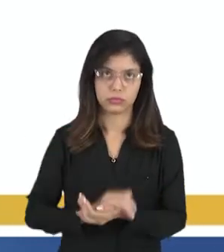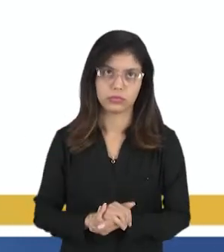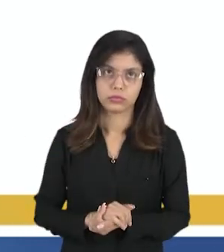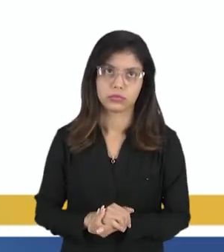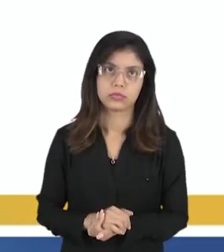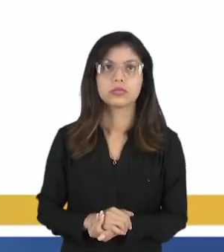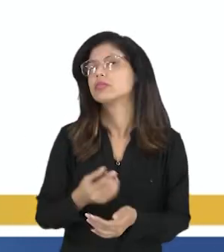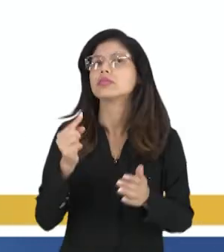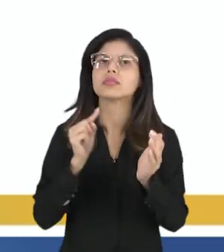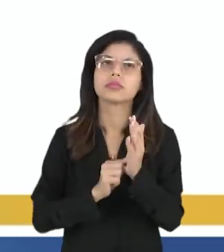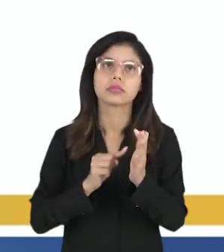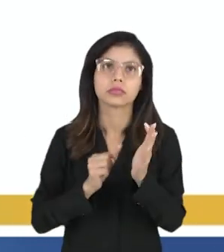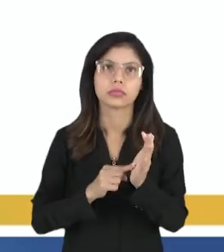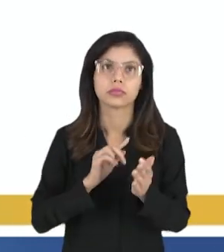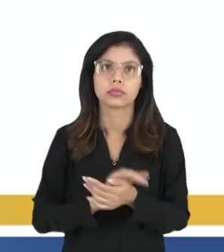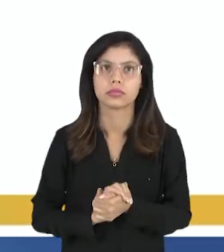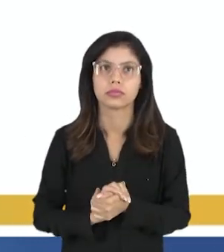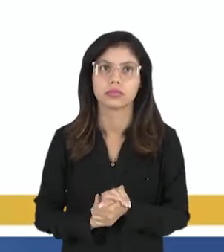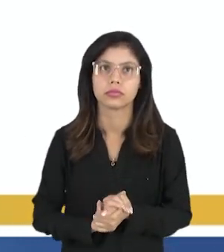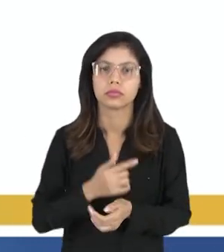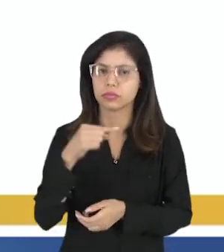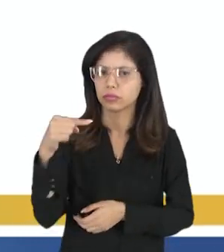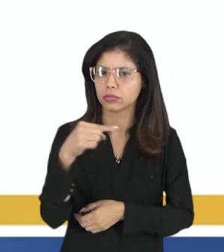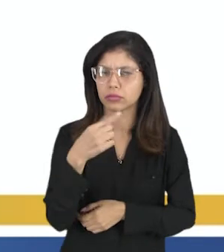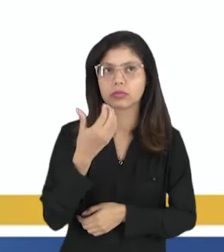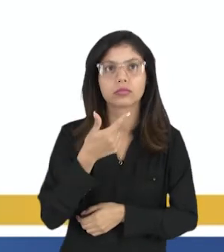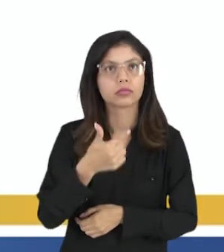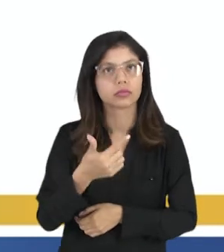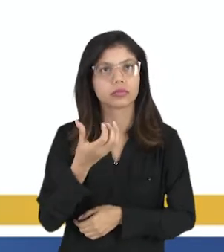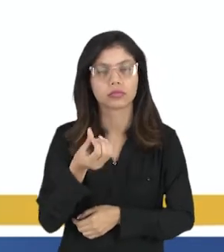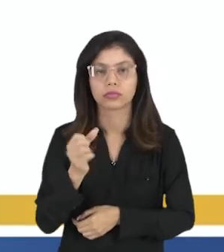Celsius. Ponto de ebulição, menos